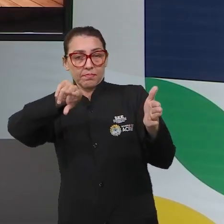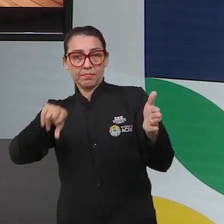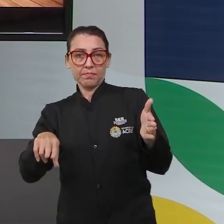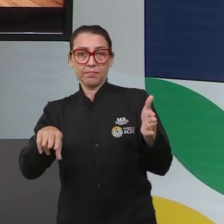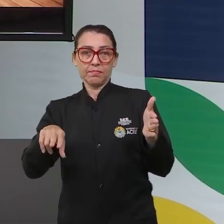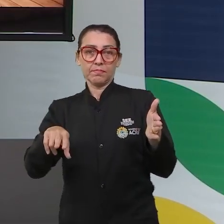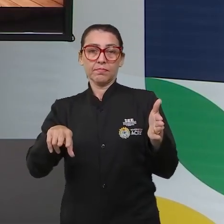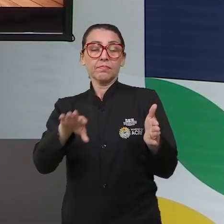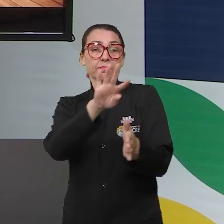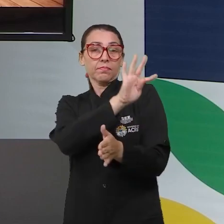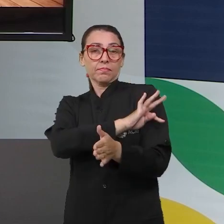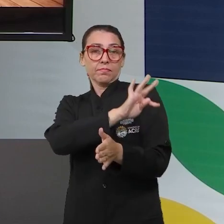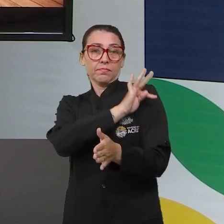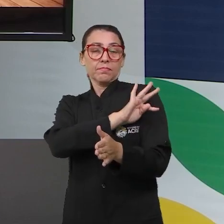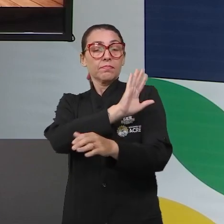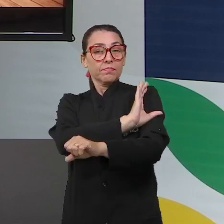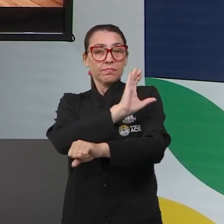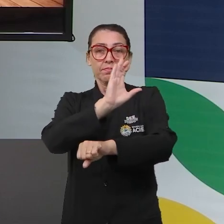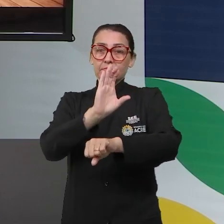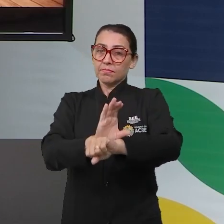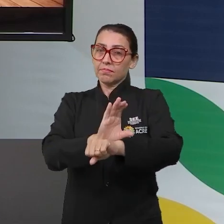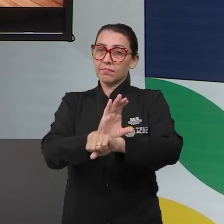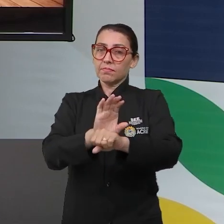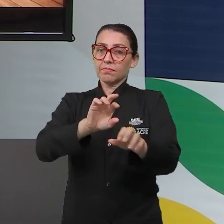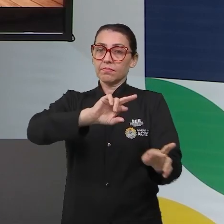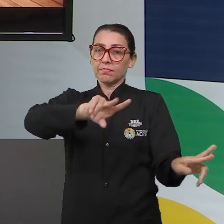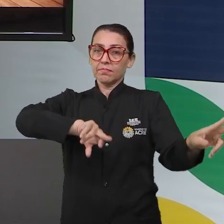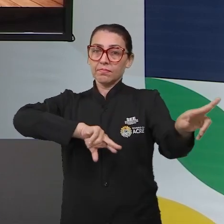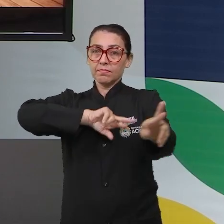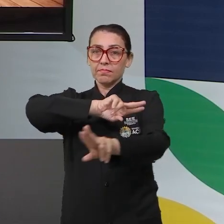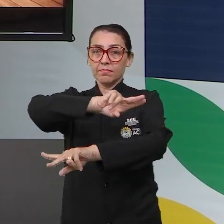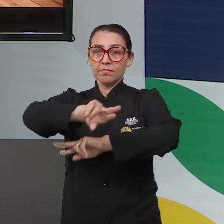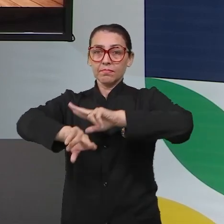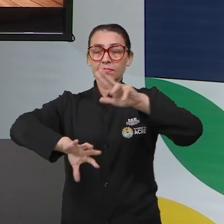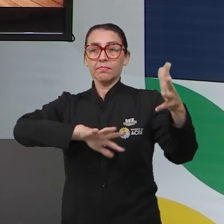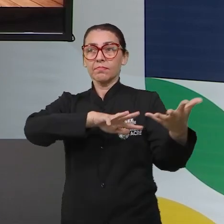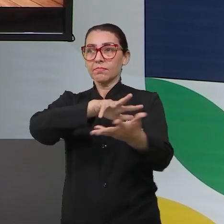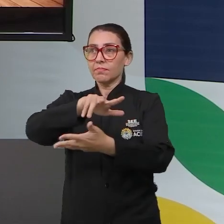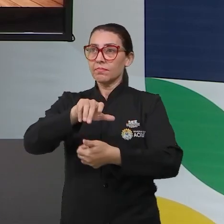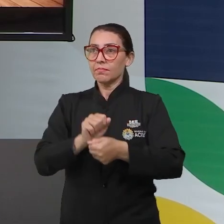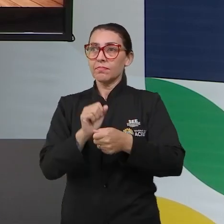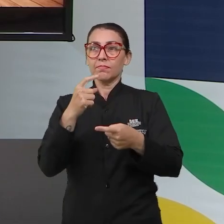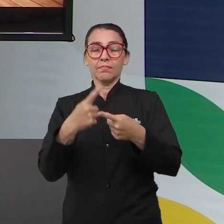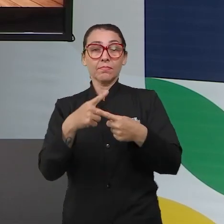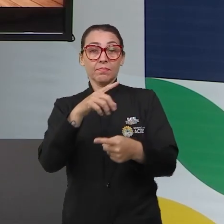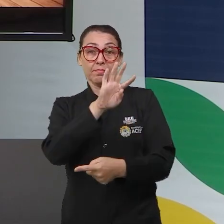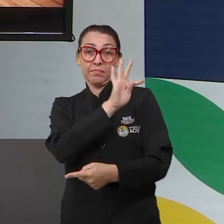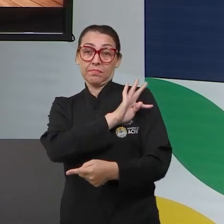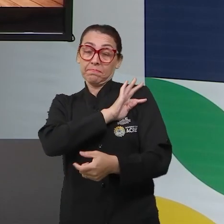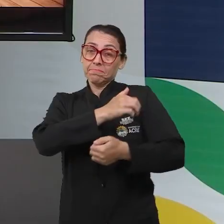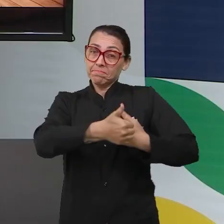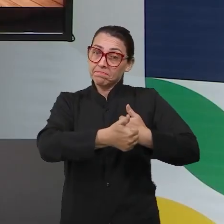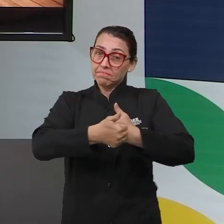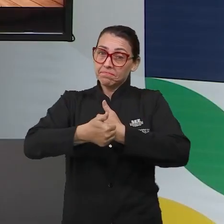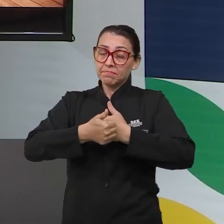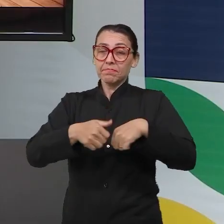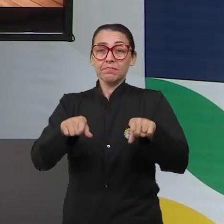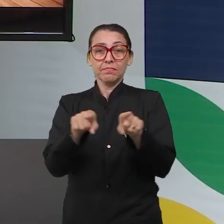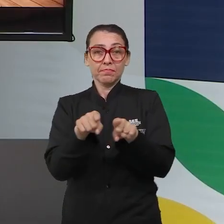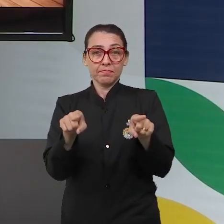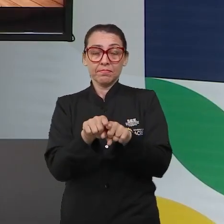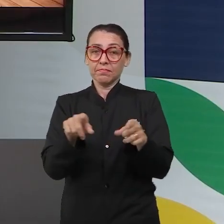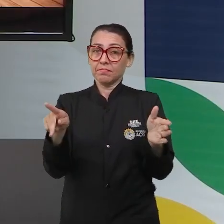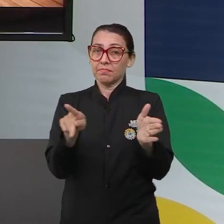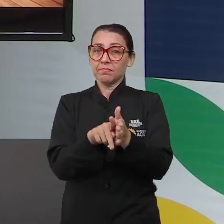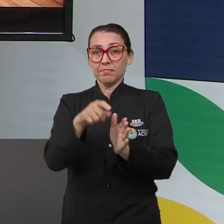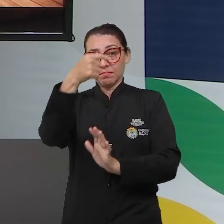de técnicas e culturas de diversas regiões do mundo, porque a tecnologia nos aproximou. Além disso, a